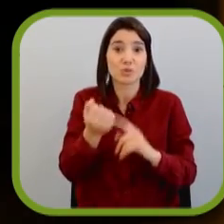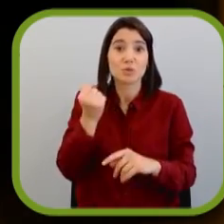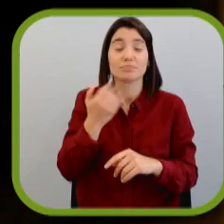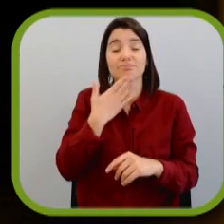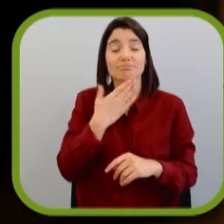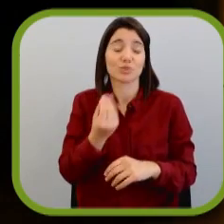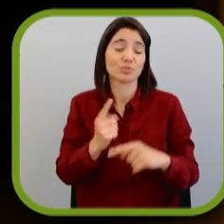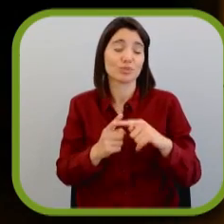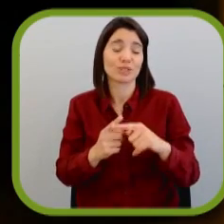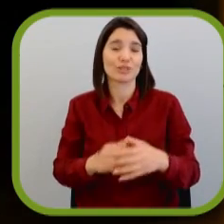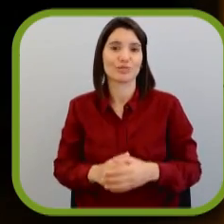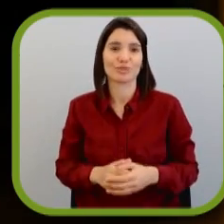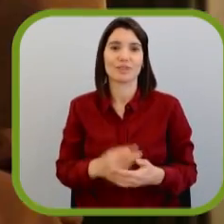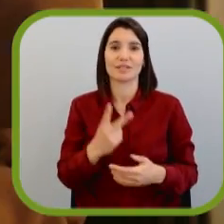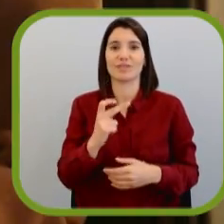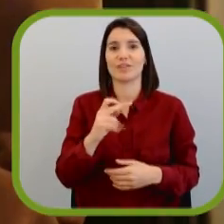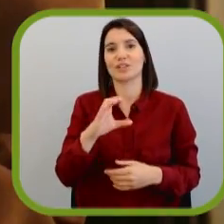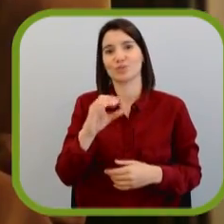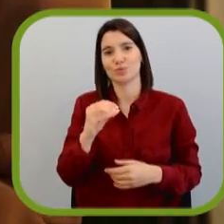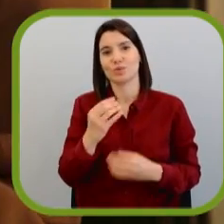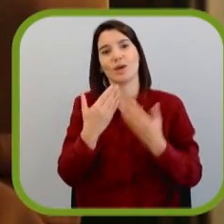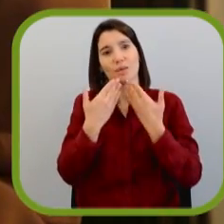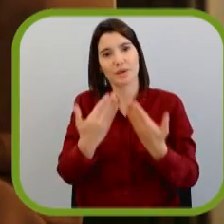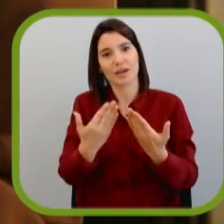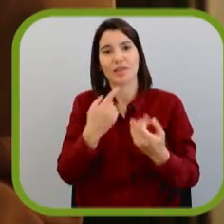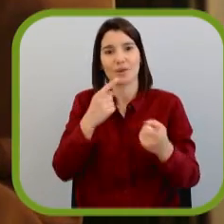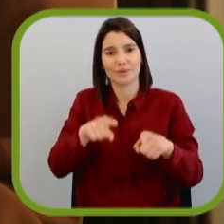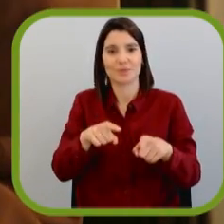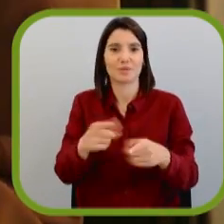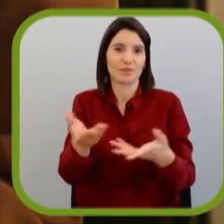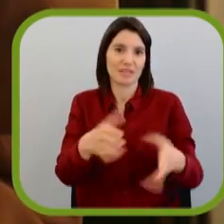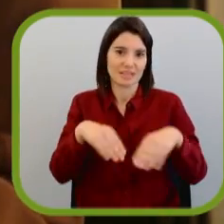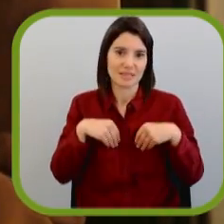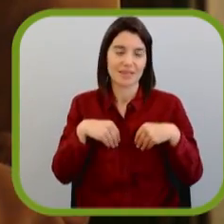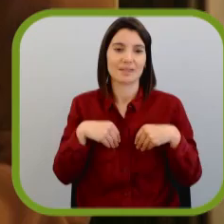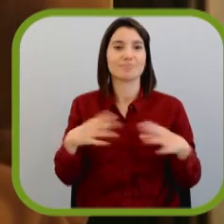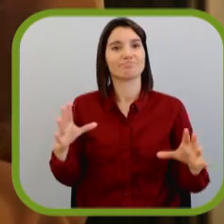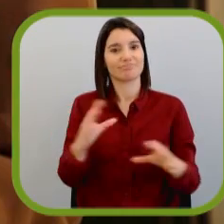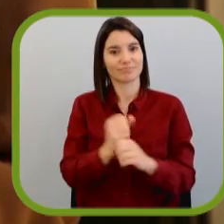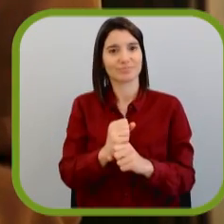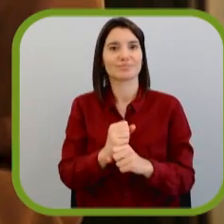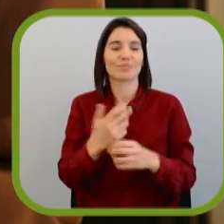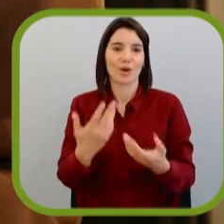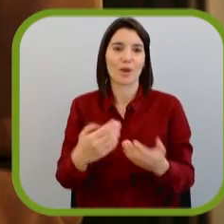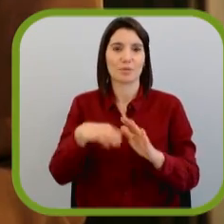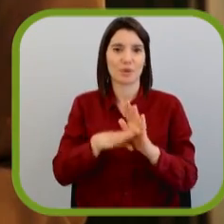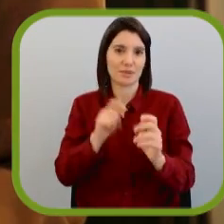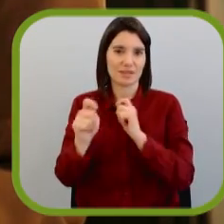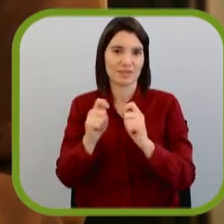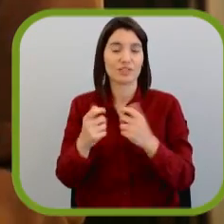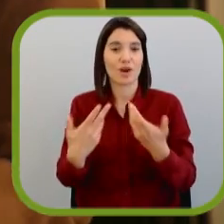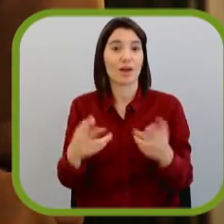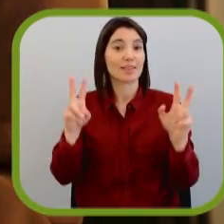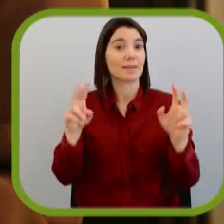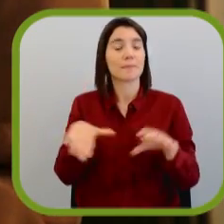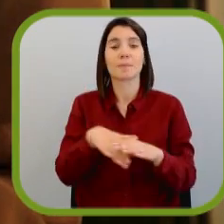que já é muito positivo. Vasco, mais uma vez, muito obrigada por teres aceitado o convite. Termina assim mais um